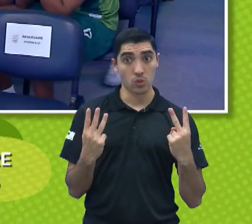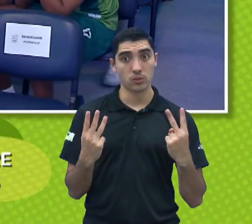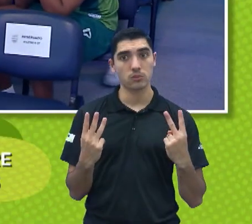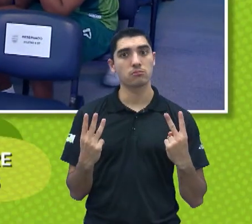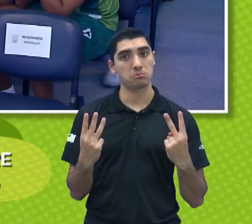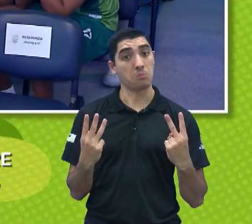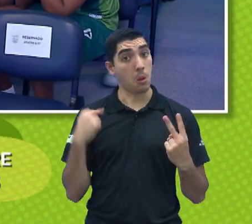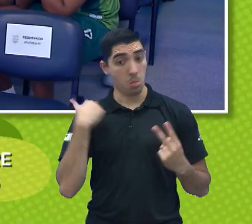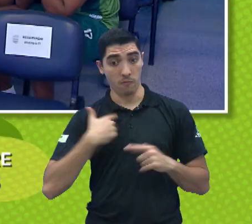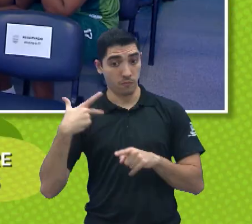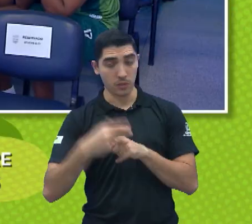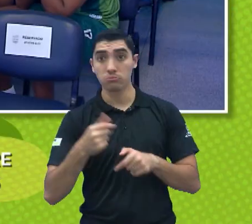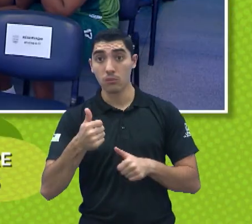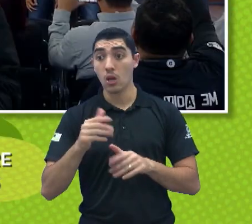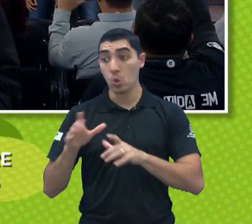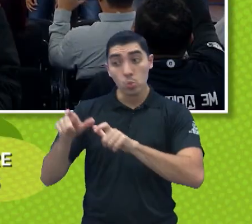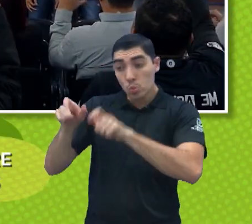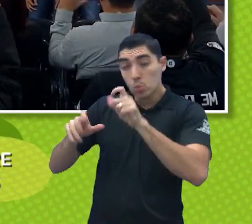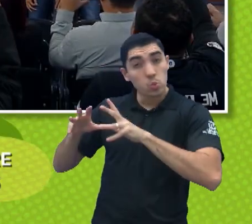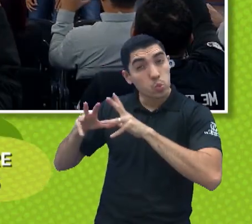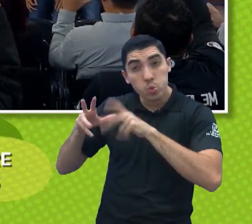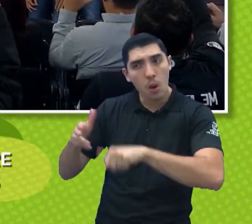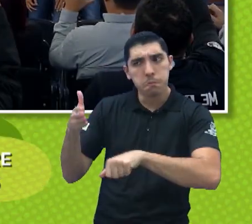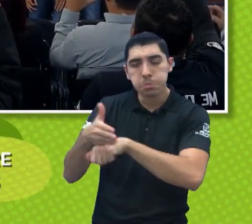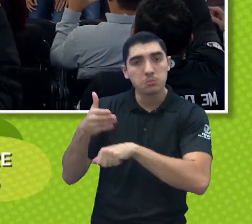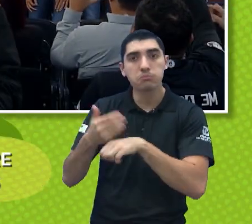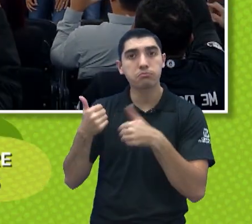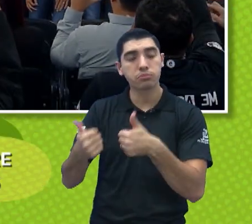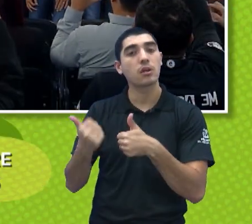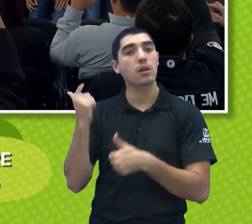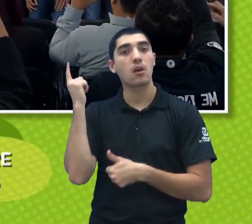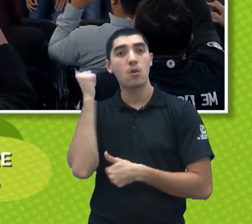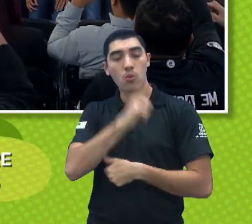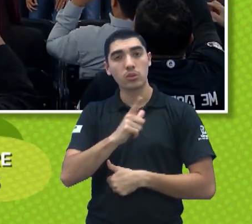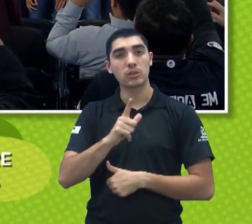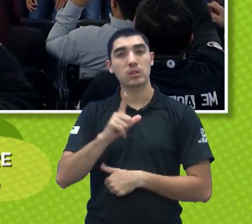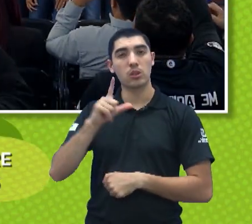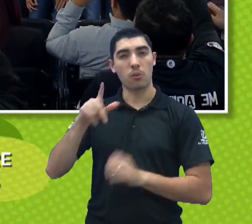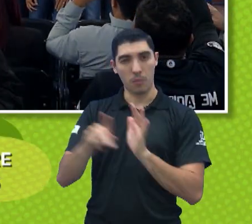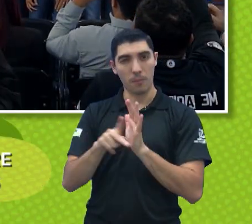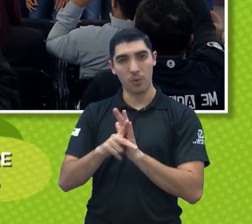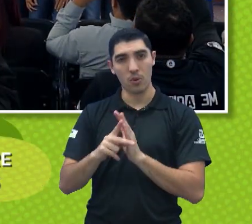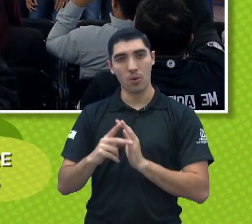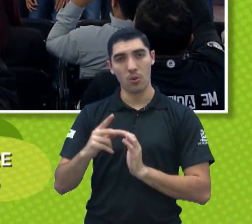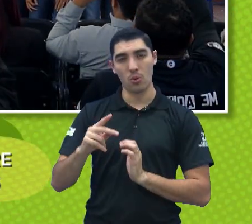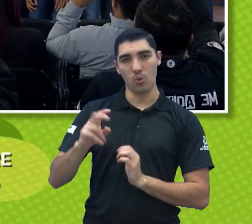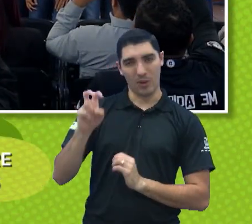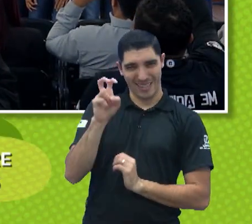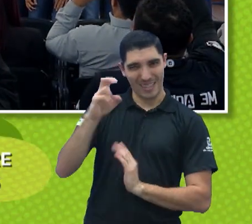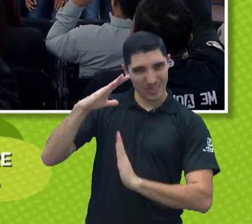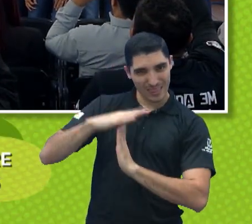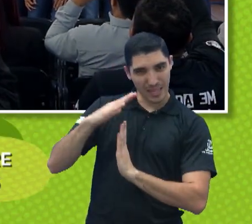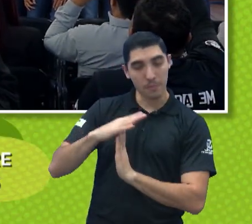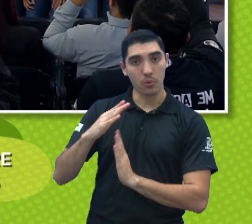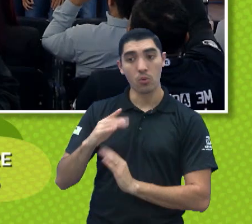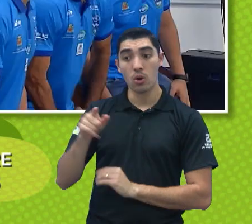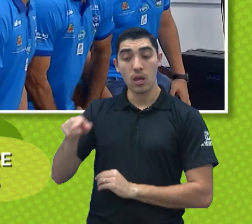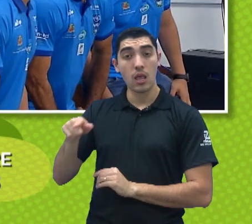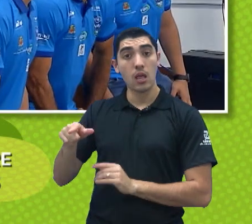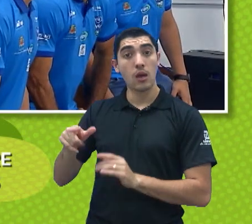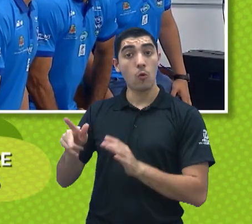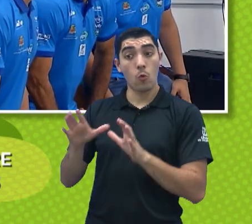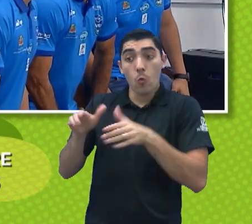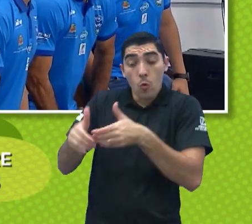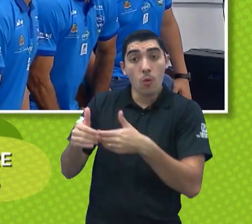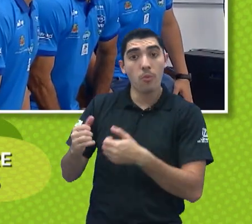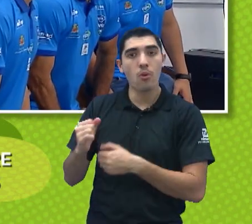e todo mundo que entrou muito bem. E nós terminamos o tie-break com o time, teoricamente, que começou na reserva, dentro de